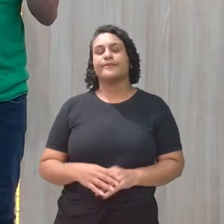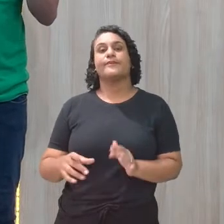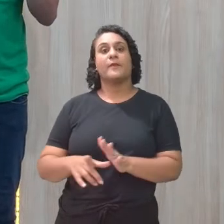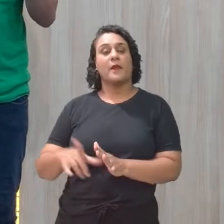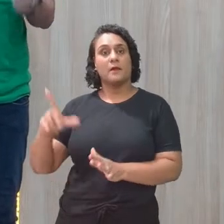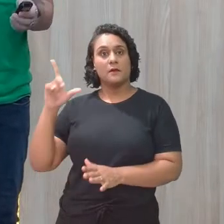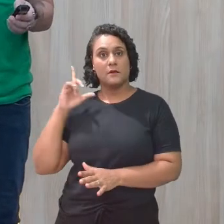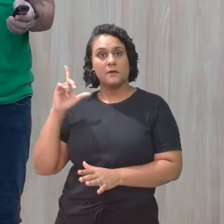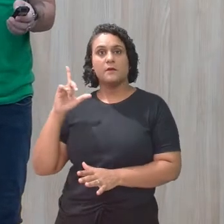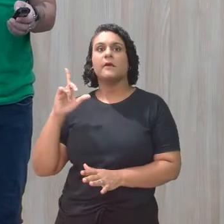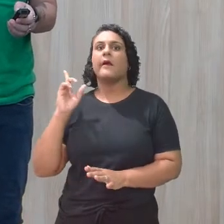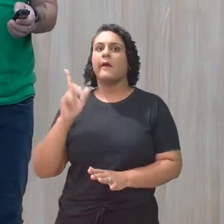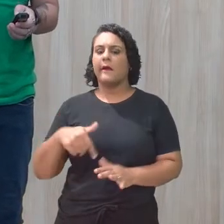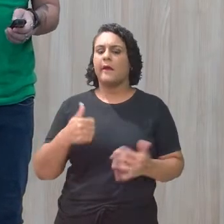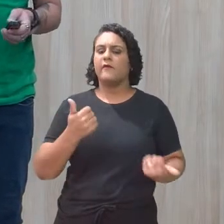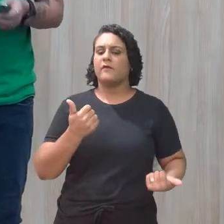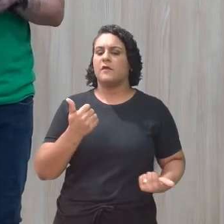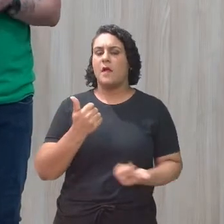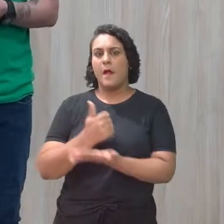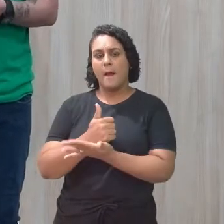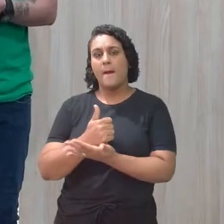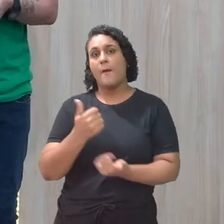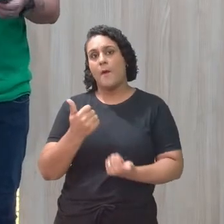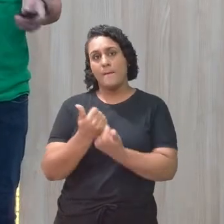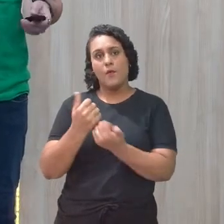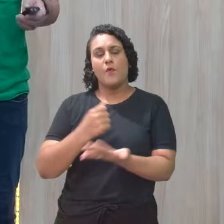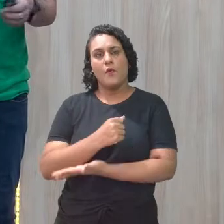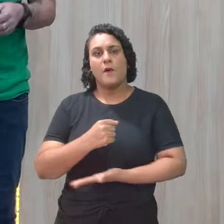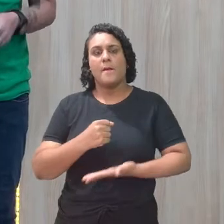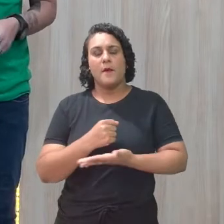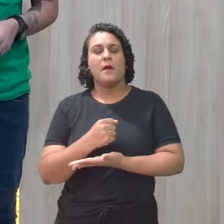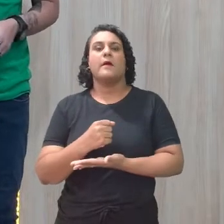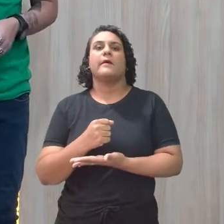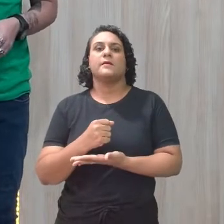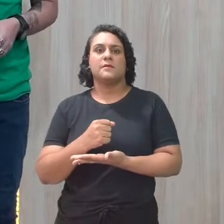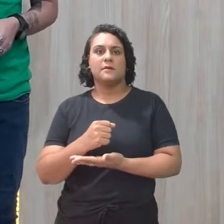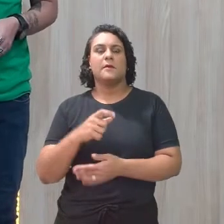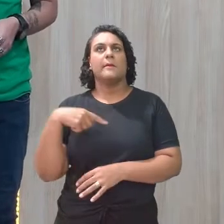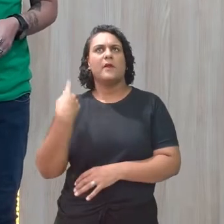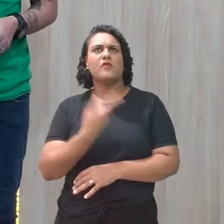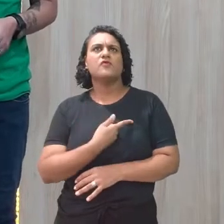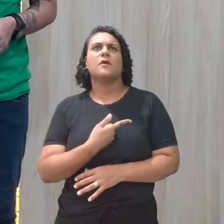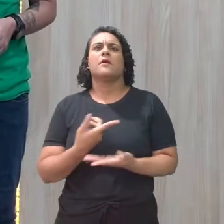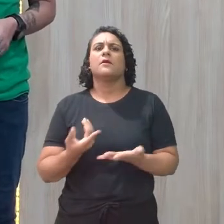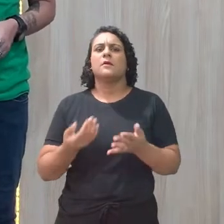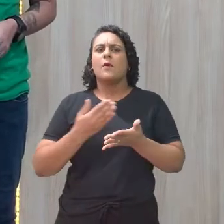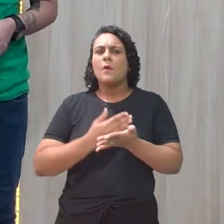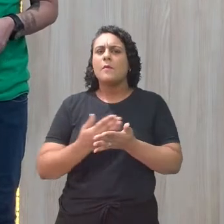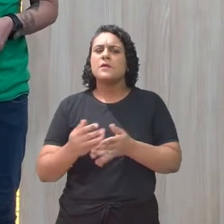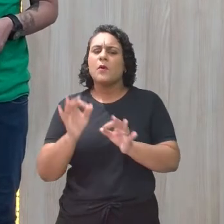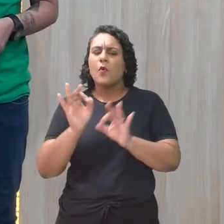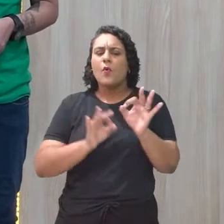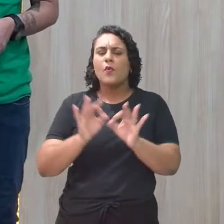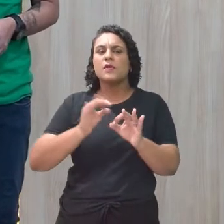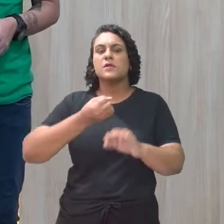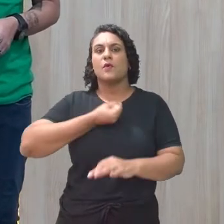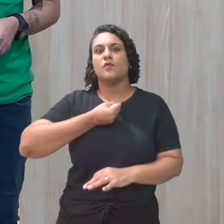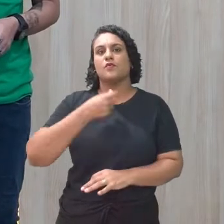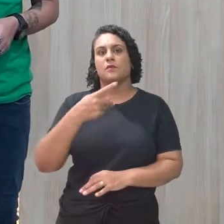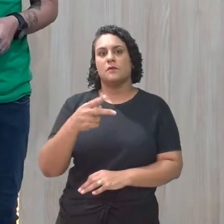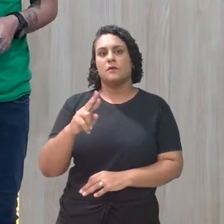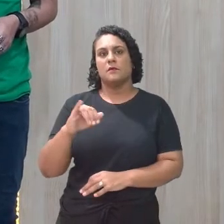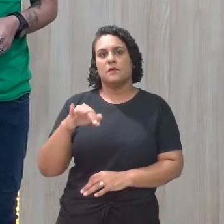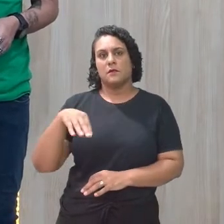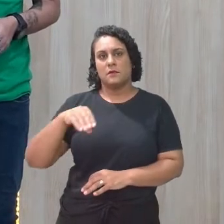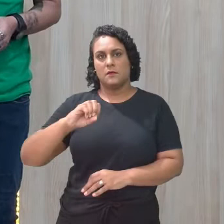vão dar a base para a gente começar a escrever o que a gente trouxe como tema da aula, né? Ou seja, a decomposição em fatores